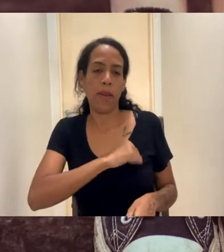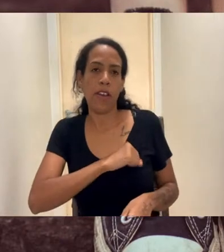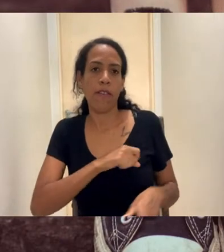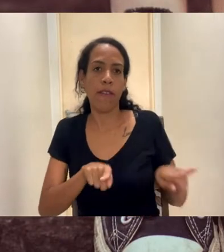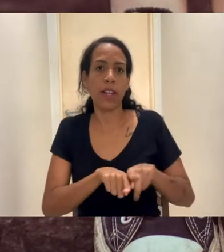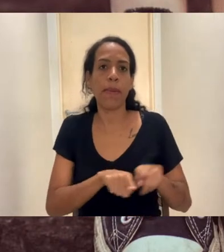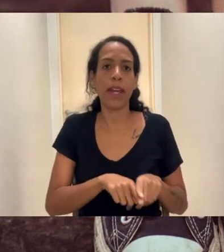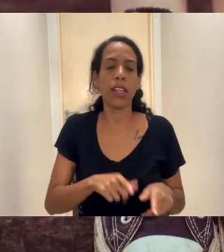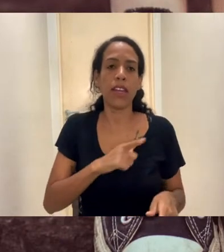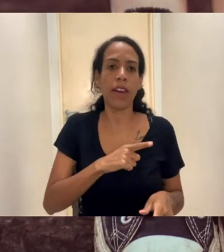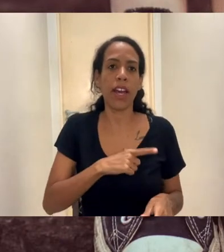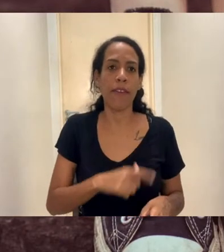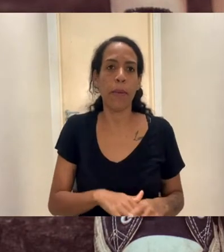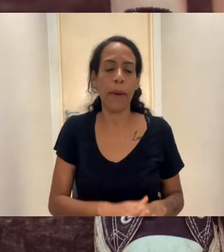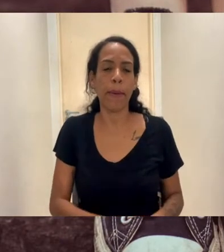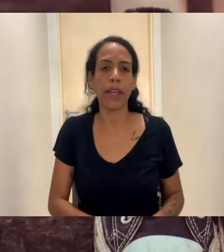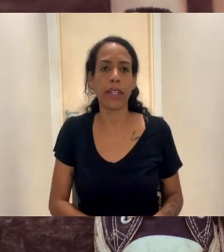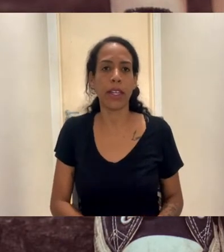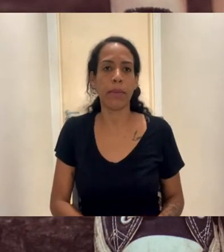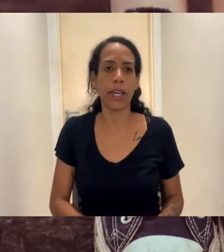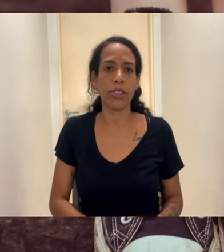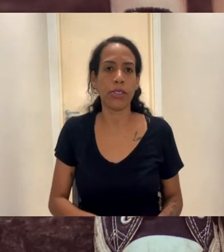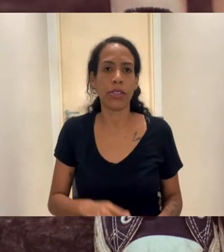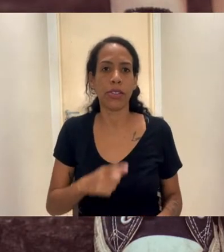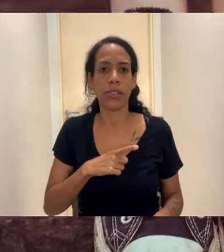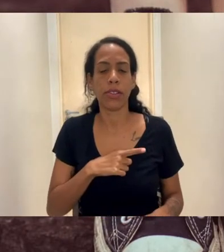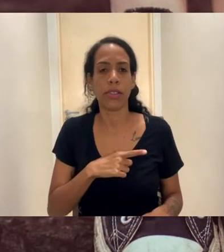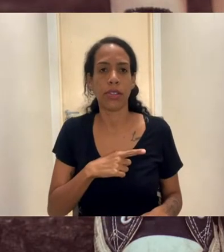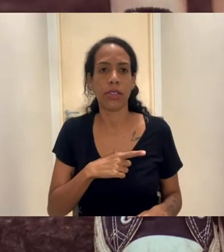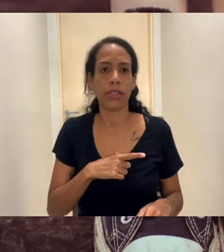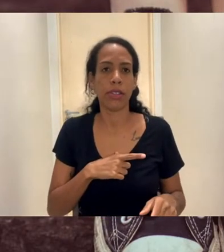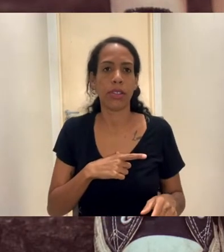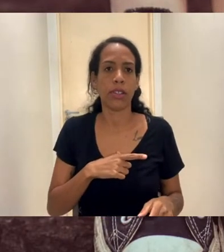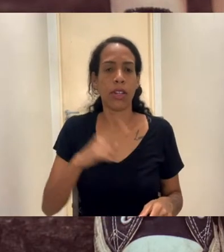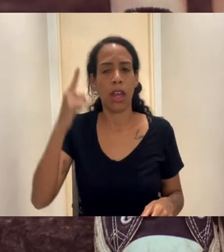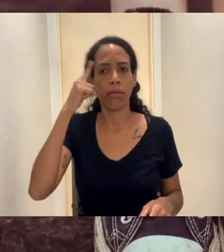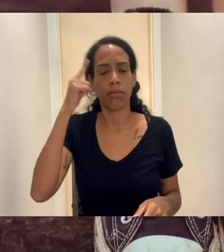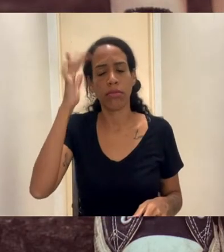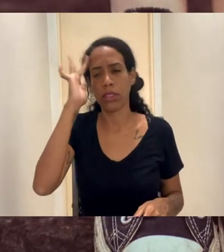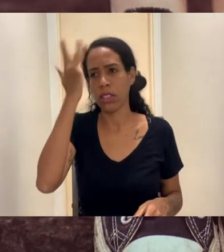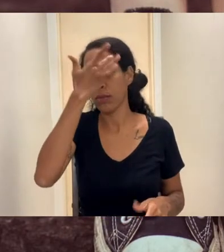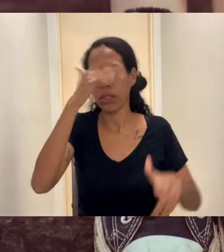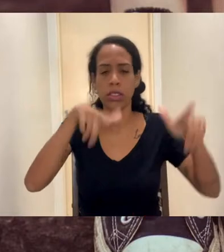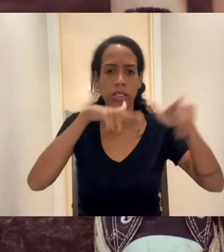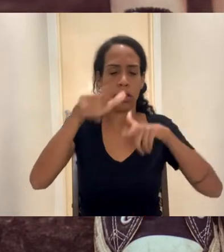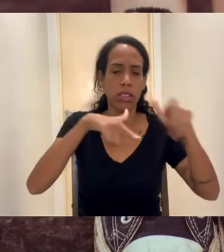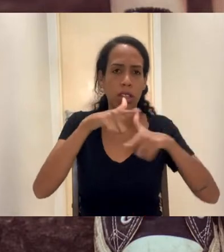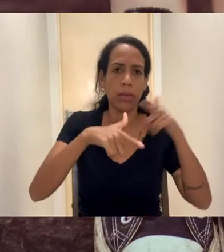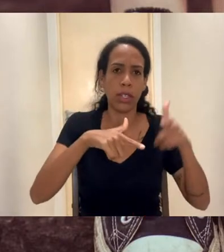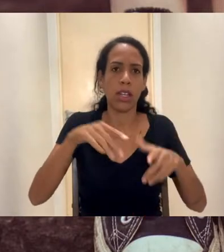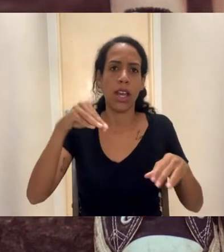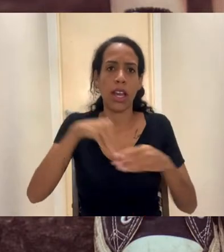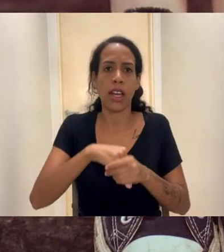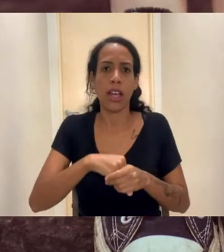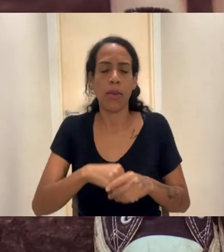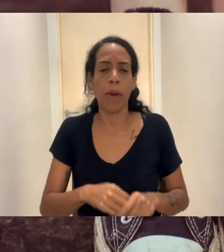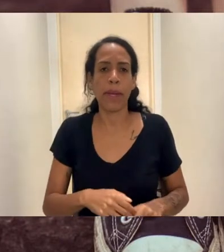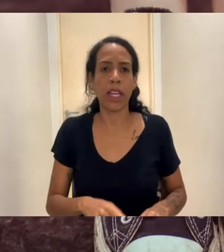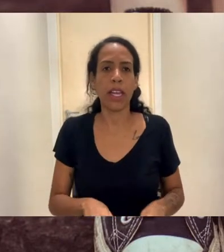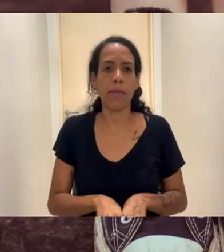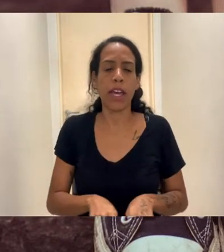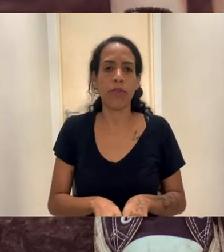do aumento temporal máximo da internação, da militarização dos trabalhadores que atuam no sistema